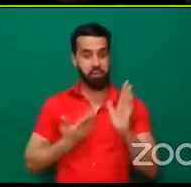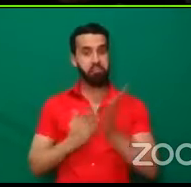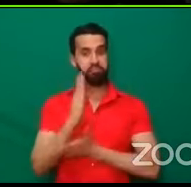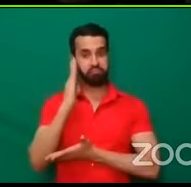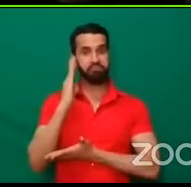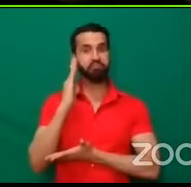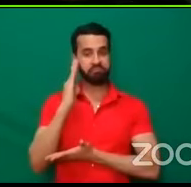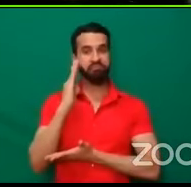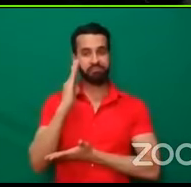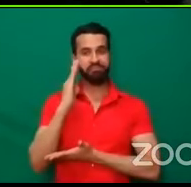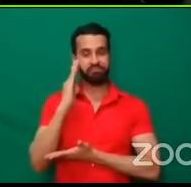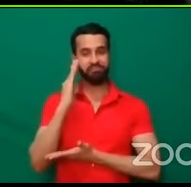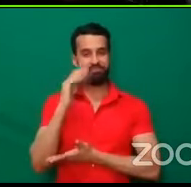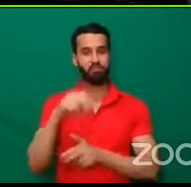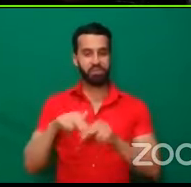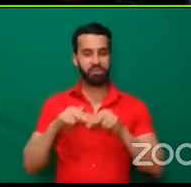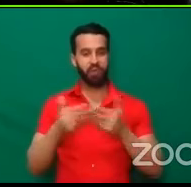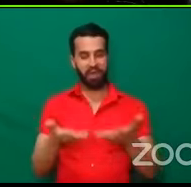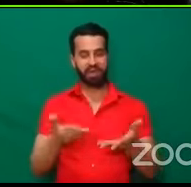Então, você permitiu lá.